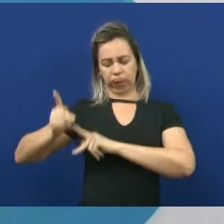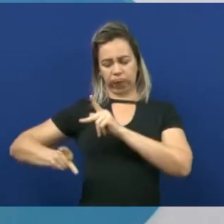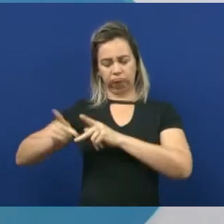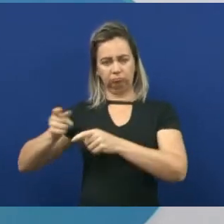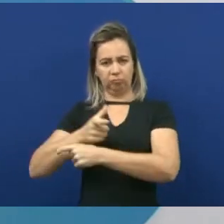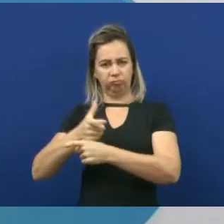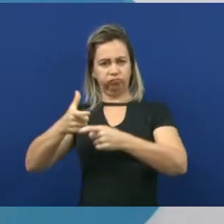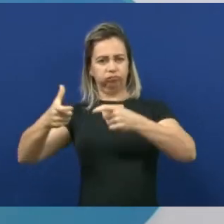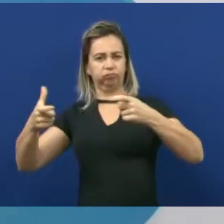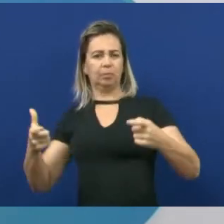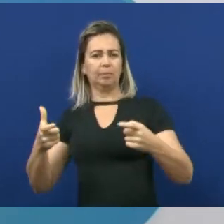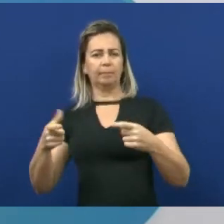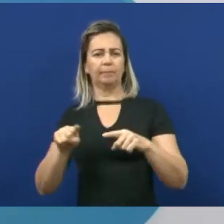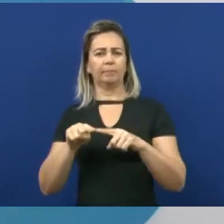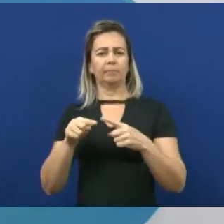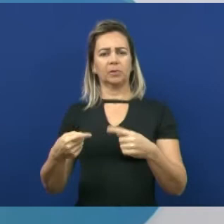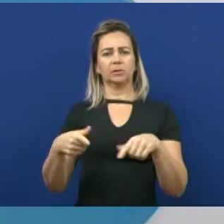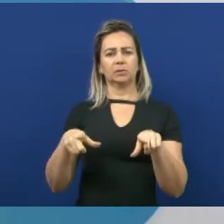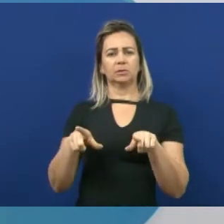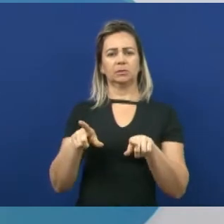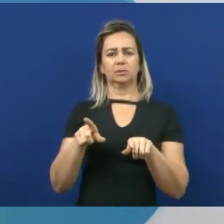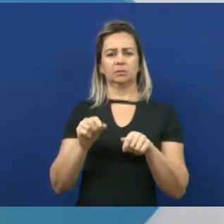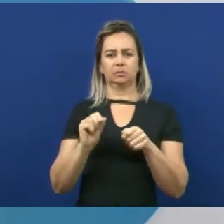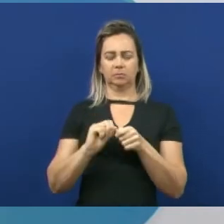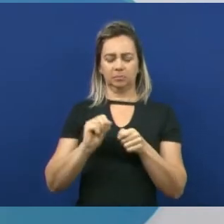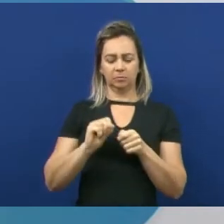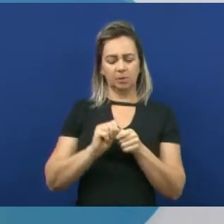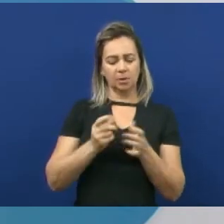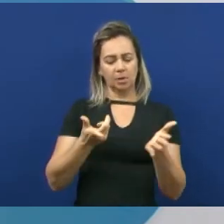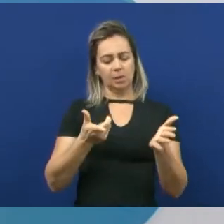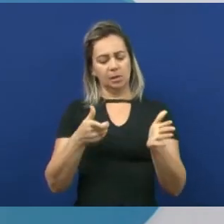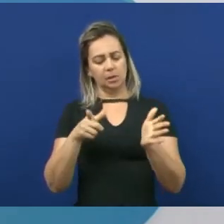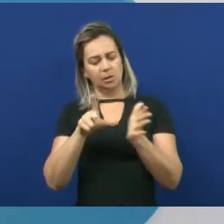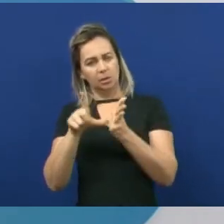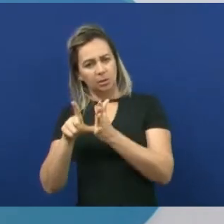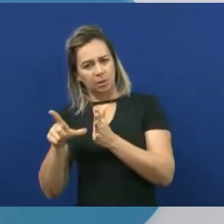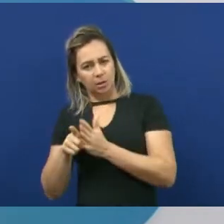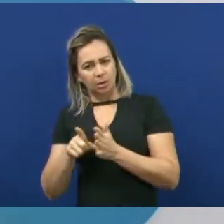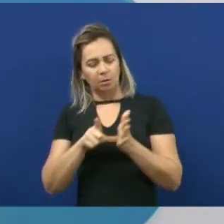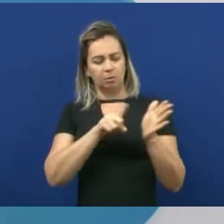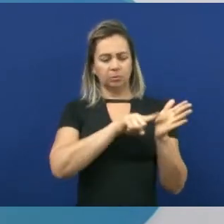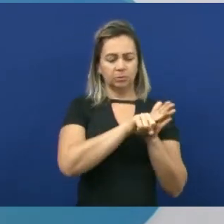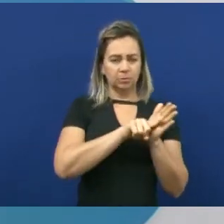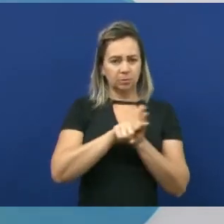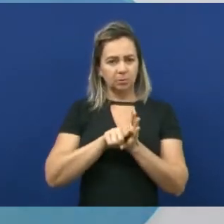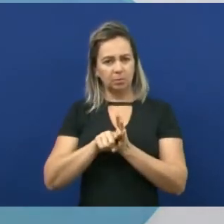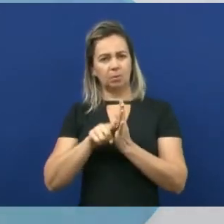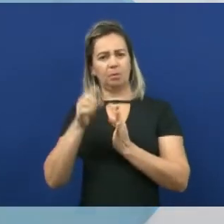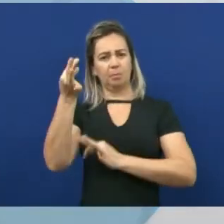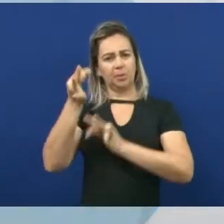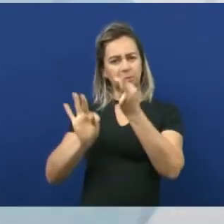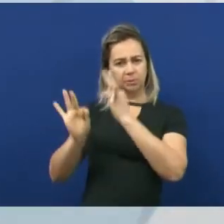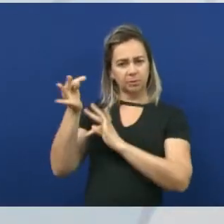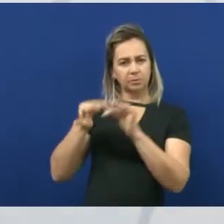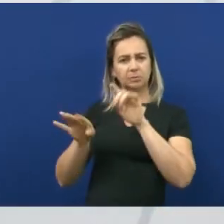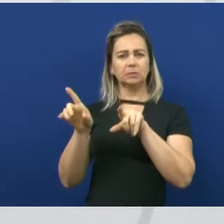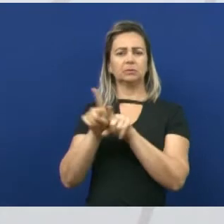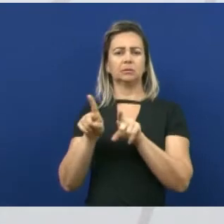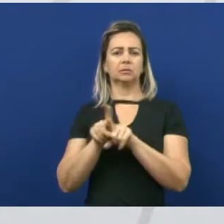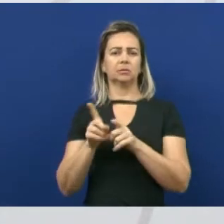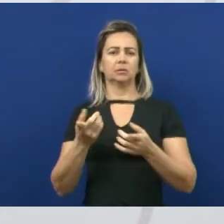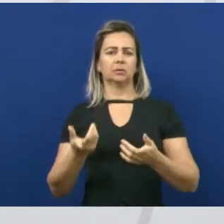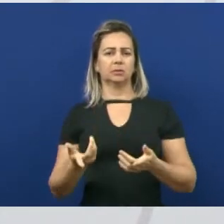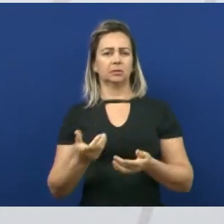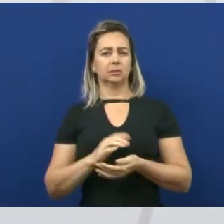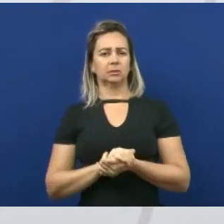produzidas pelo mercado. E elas estão a serviço do capital. Elas são